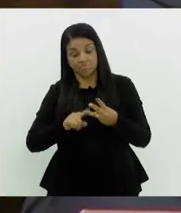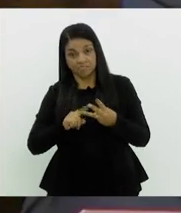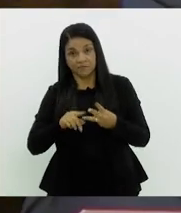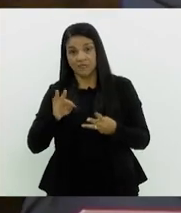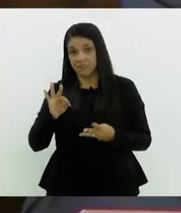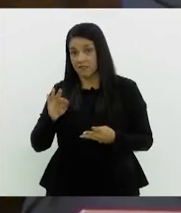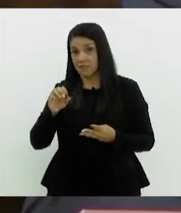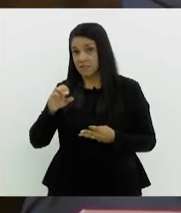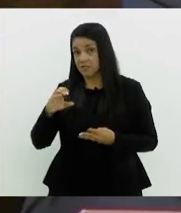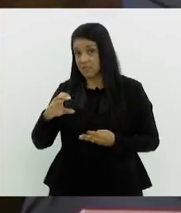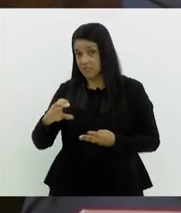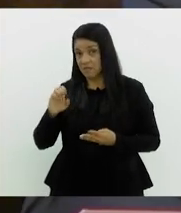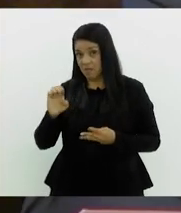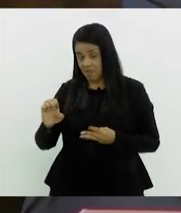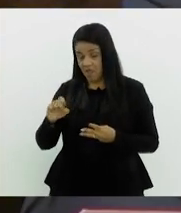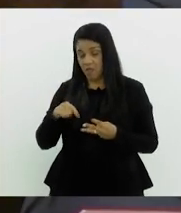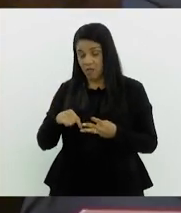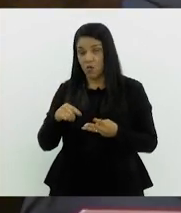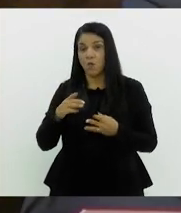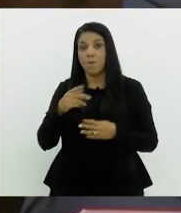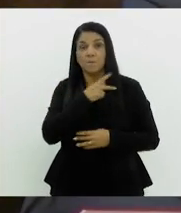presido hoje o conselho,